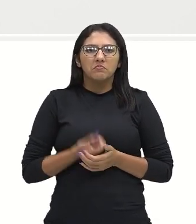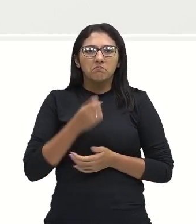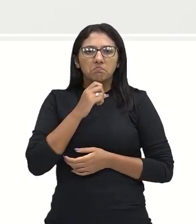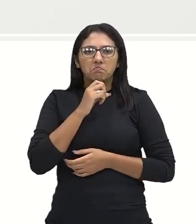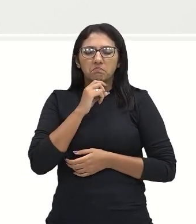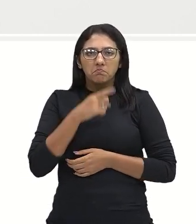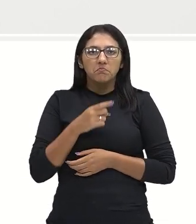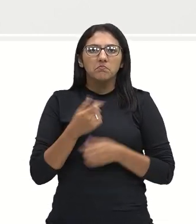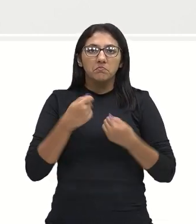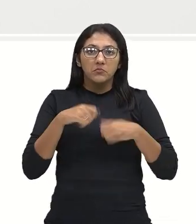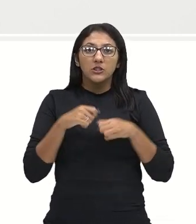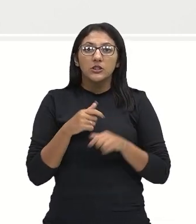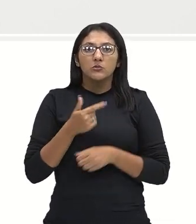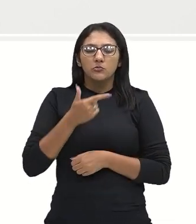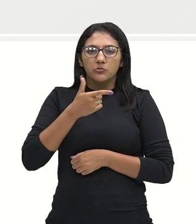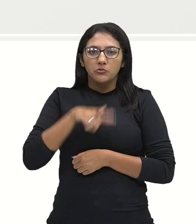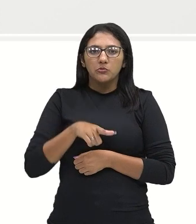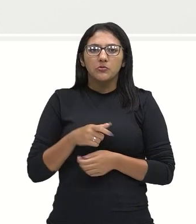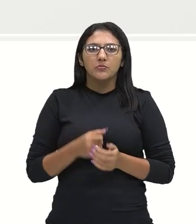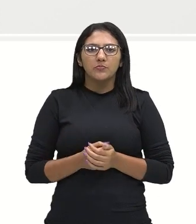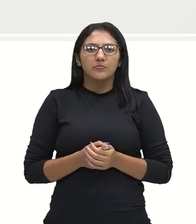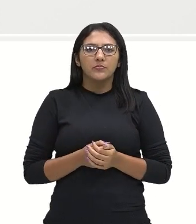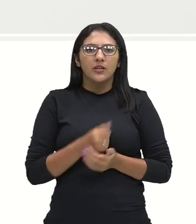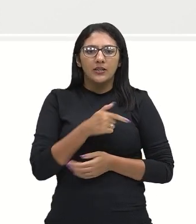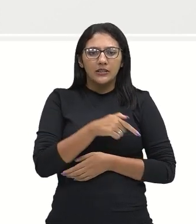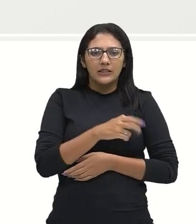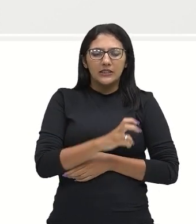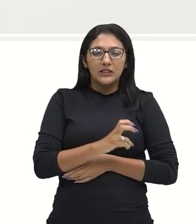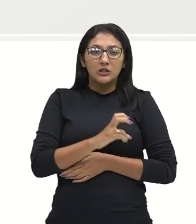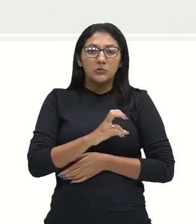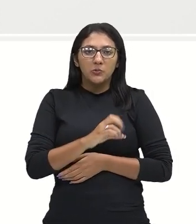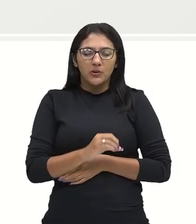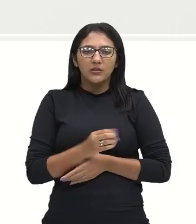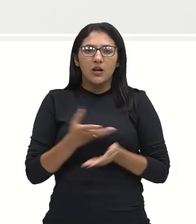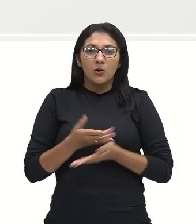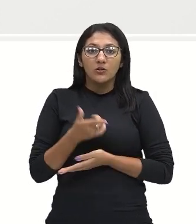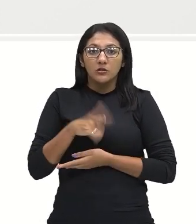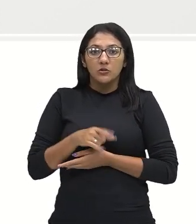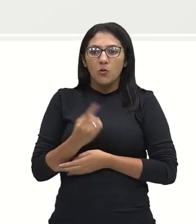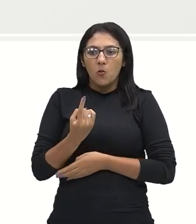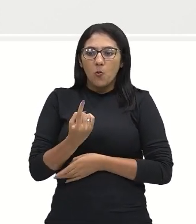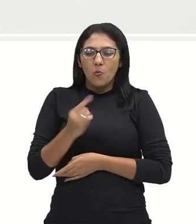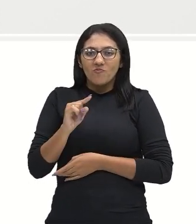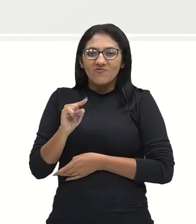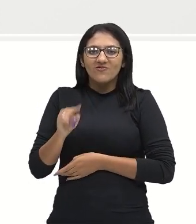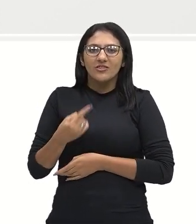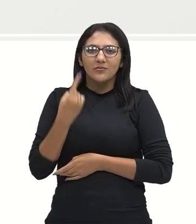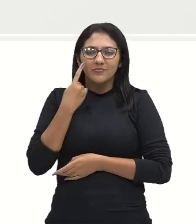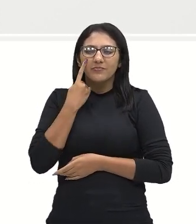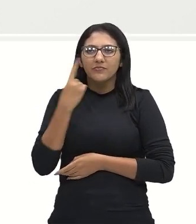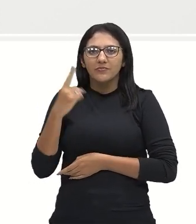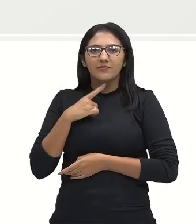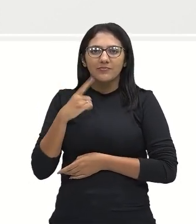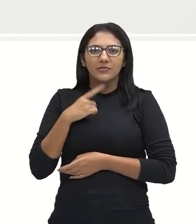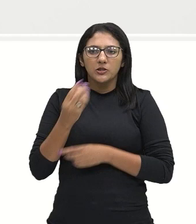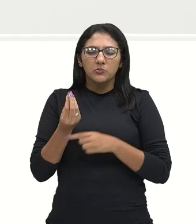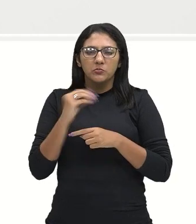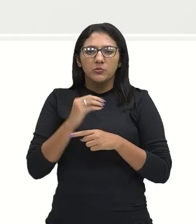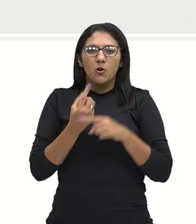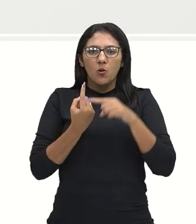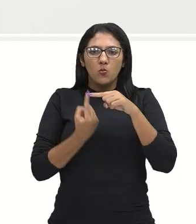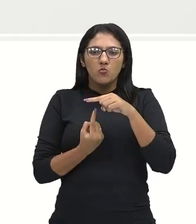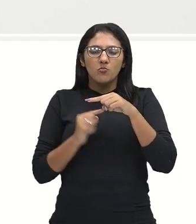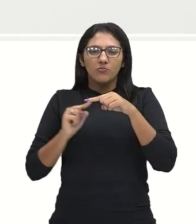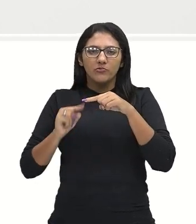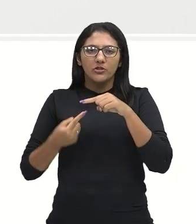deixar resto, então acrescente um 0. E começa aqui um quociente decimal. Colocamos então a vírgula.